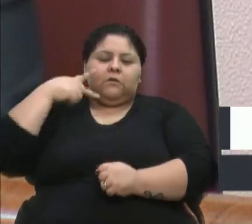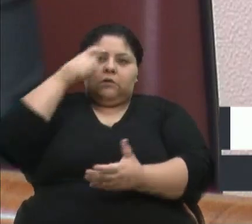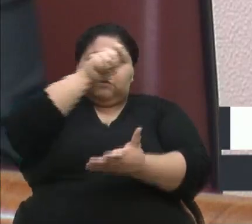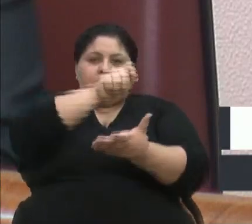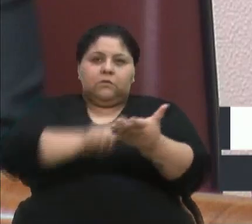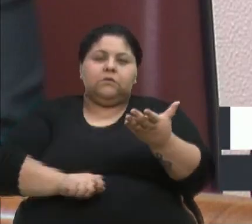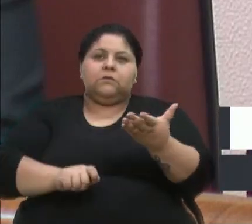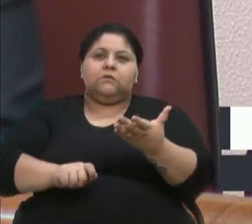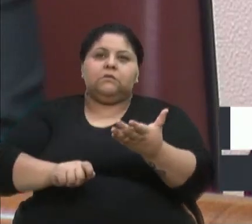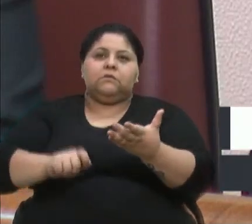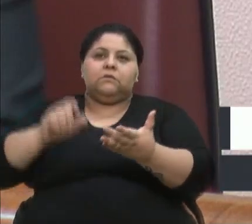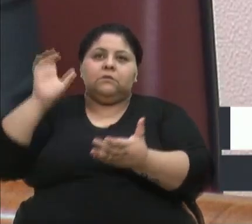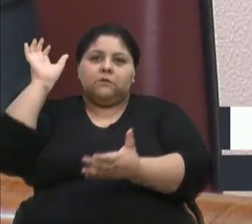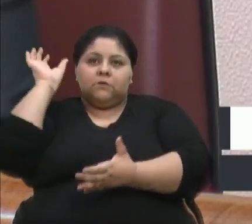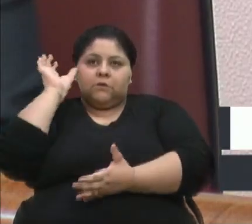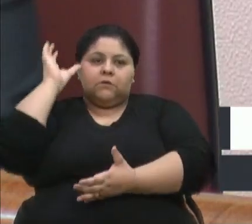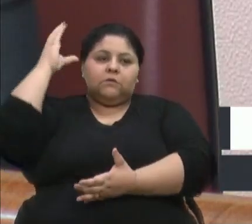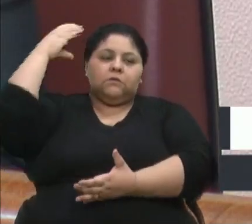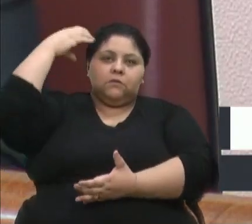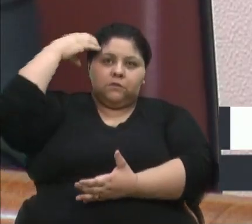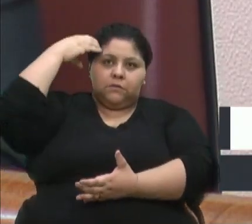Felipe João Grememeyer.